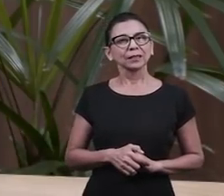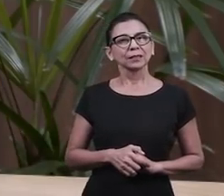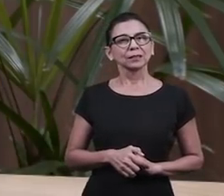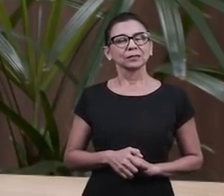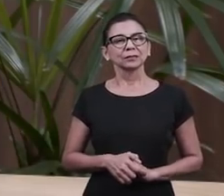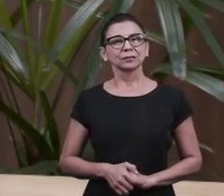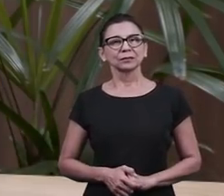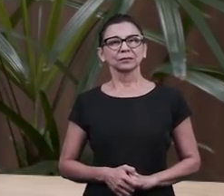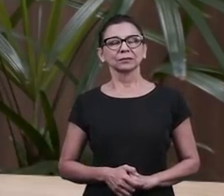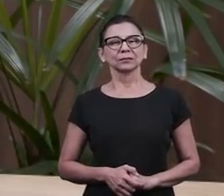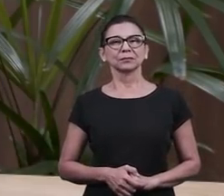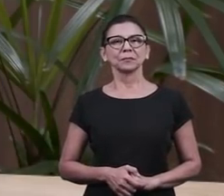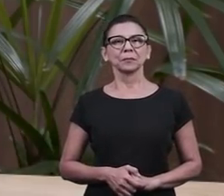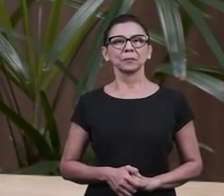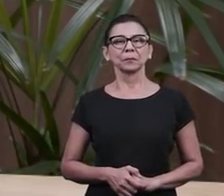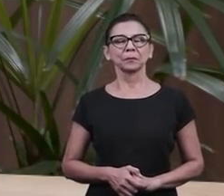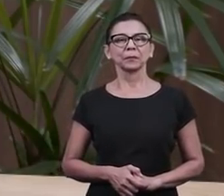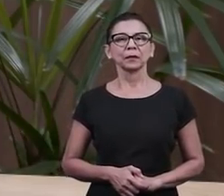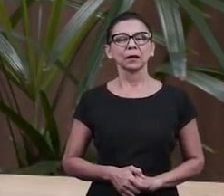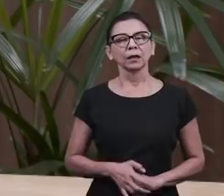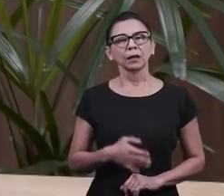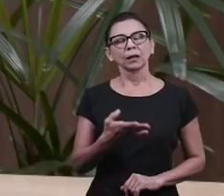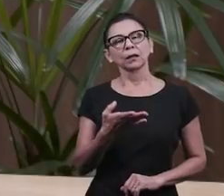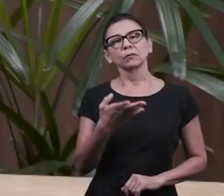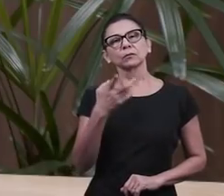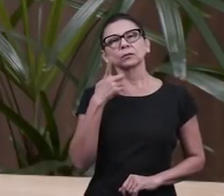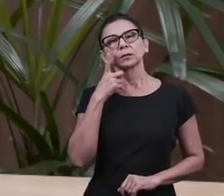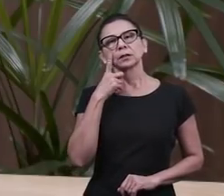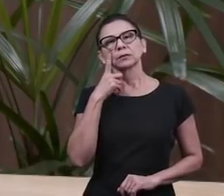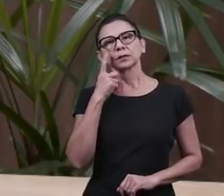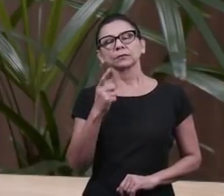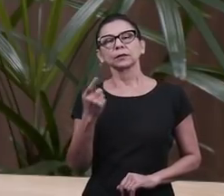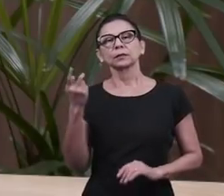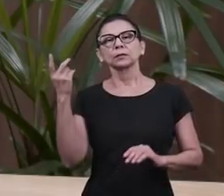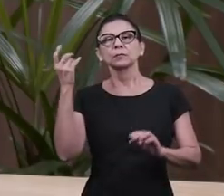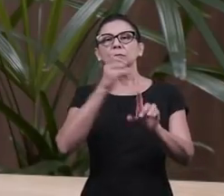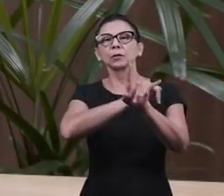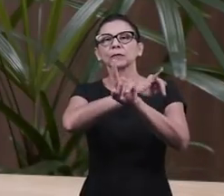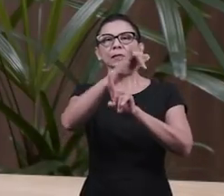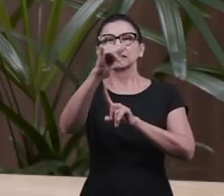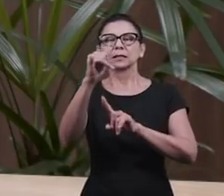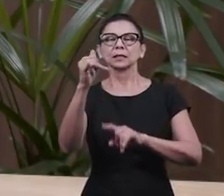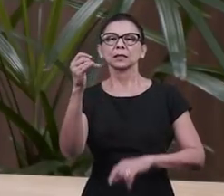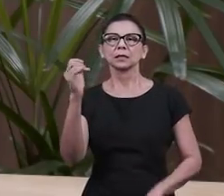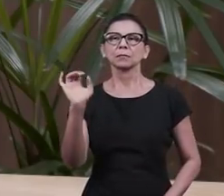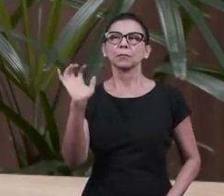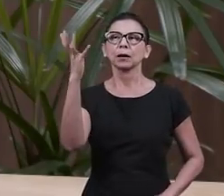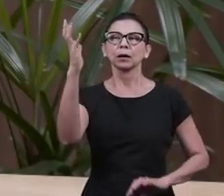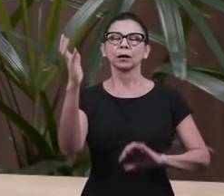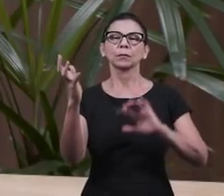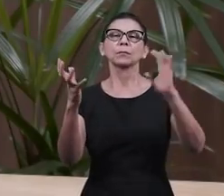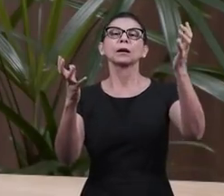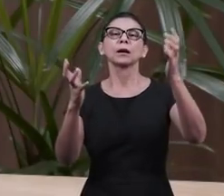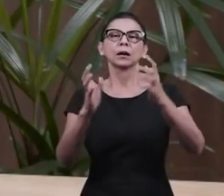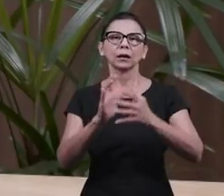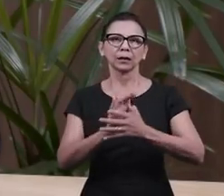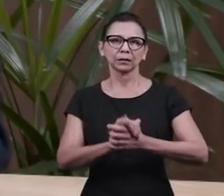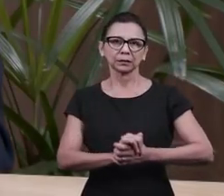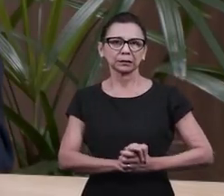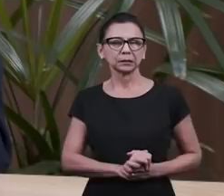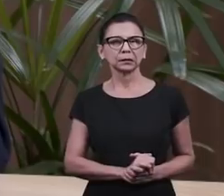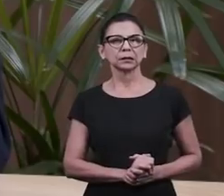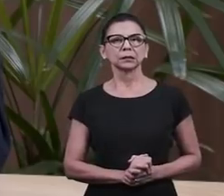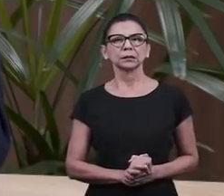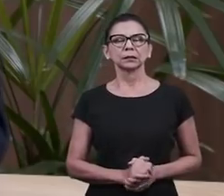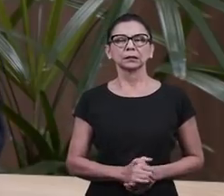como Jesus disse, os sinais proféticos, os avisos, casavam-se e davam-se em casamento,